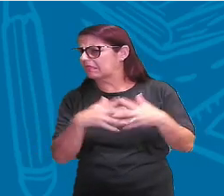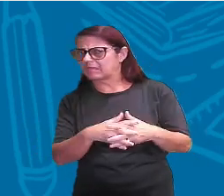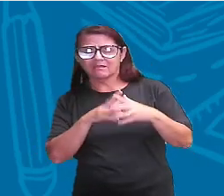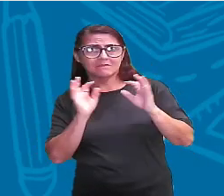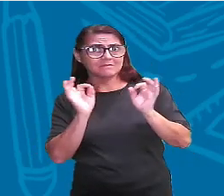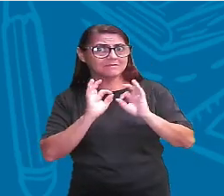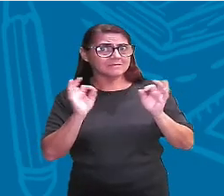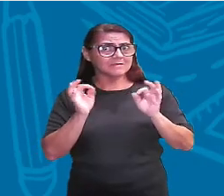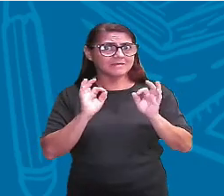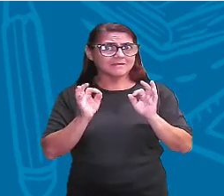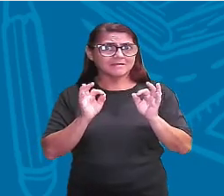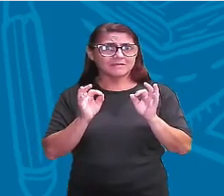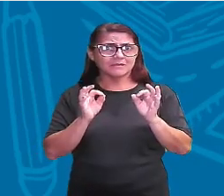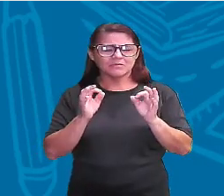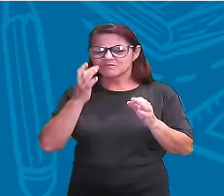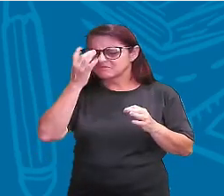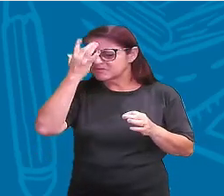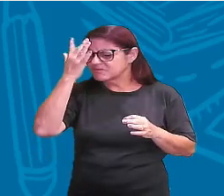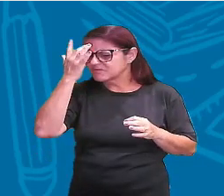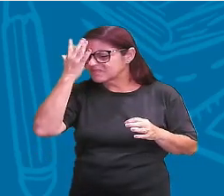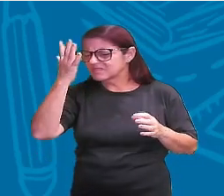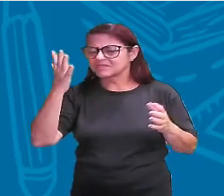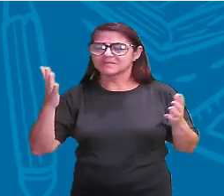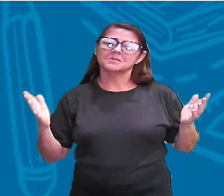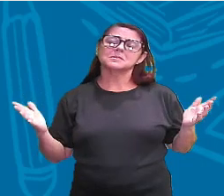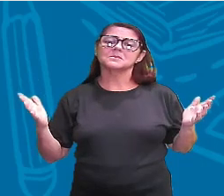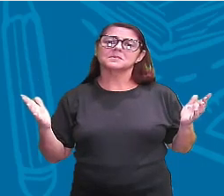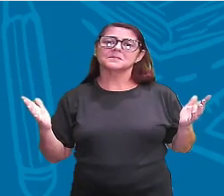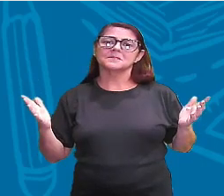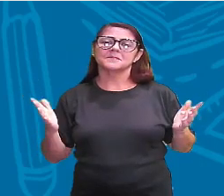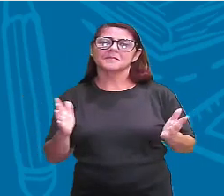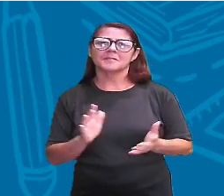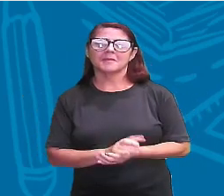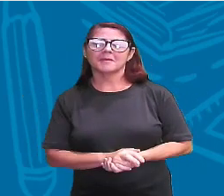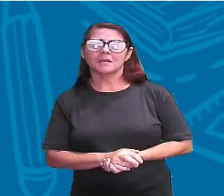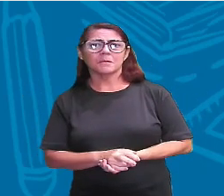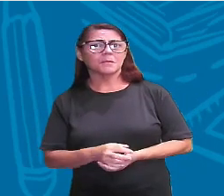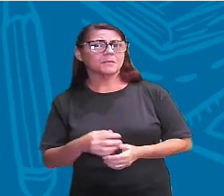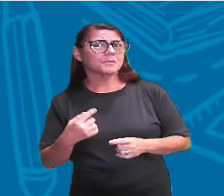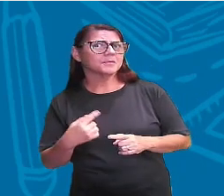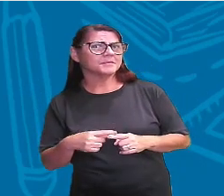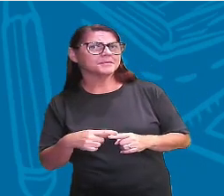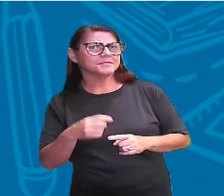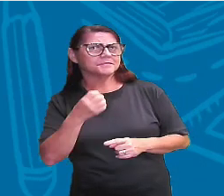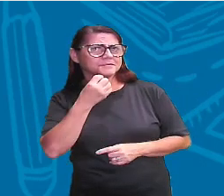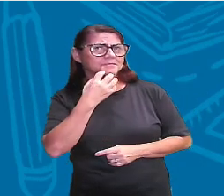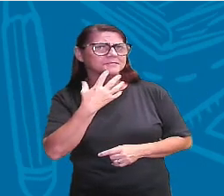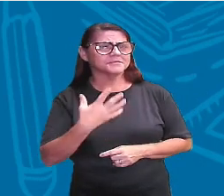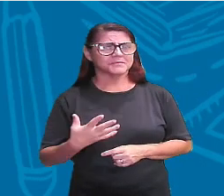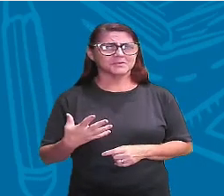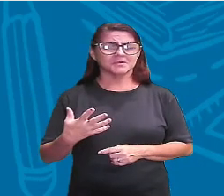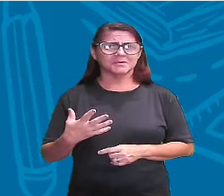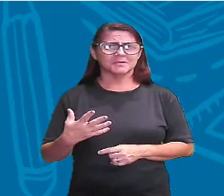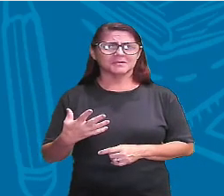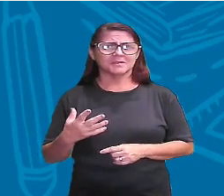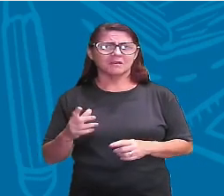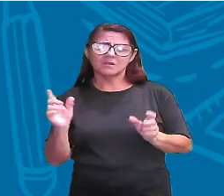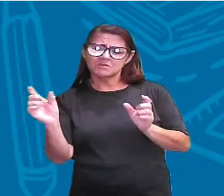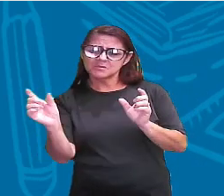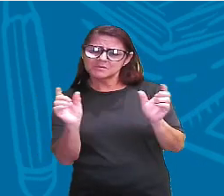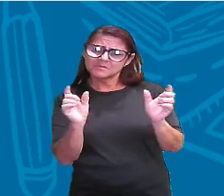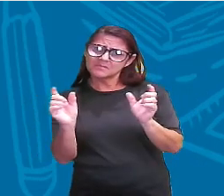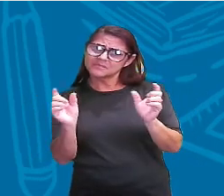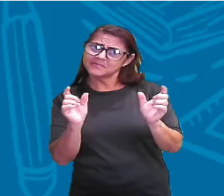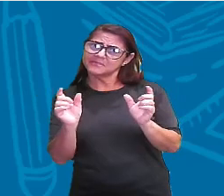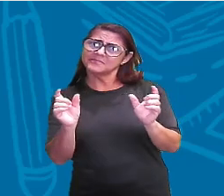de paranoia. Muito, muito prático. E isso aí, gente, é bom porque a gente pode fazer, uma semelhança, a gente